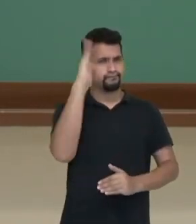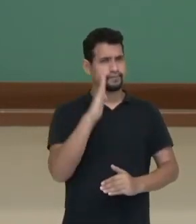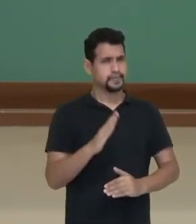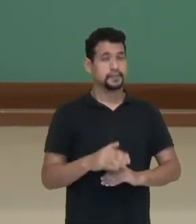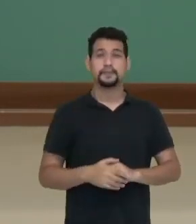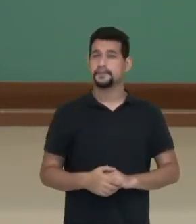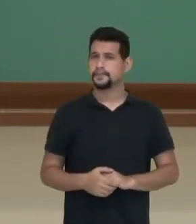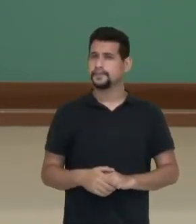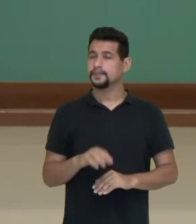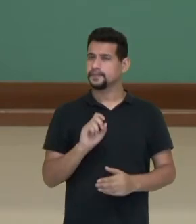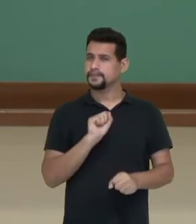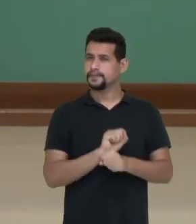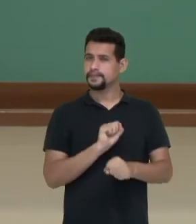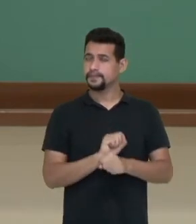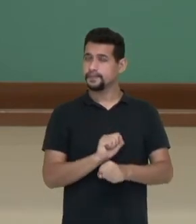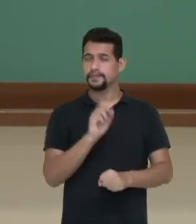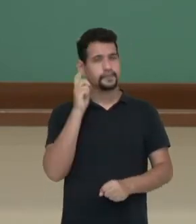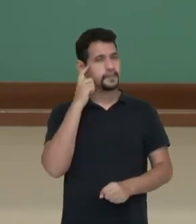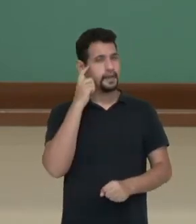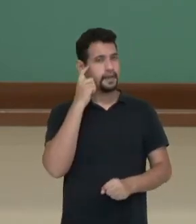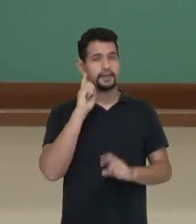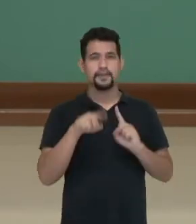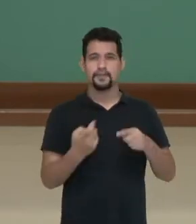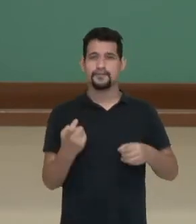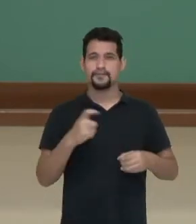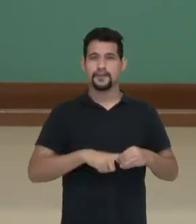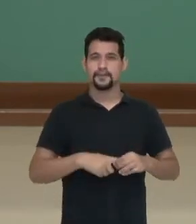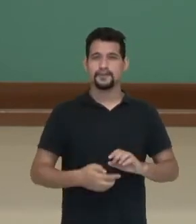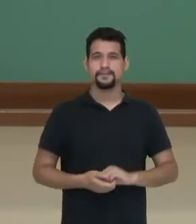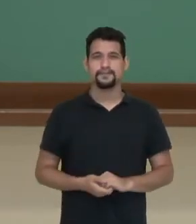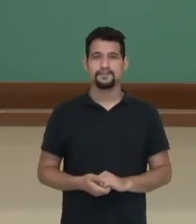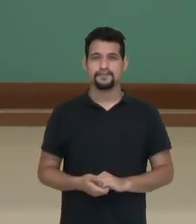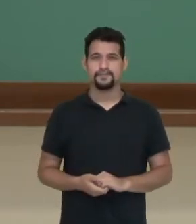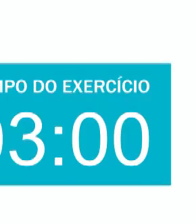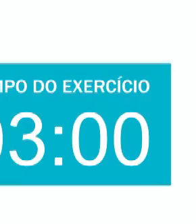brasileiro? Vocês vão ter um tempinho aí para pensar e eu já retorno.